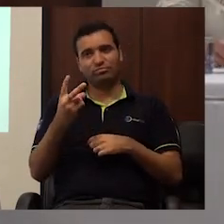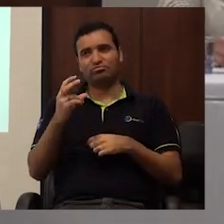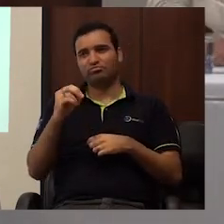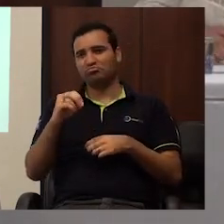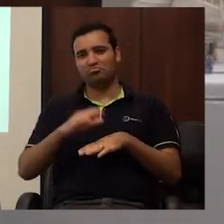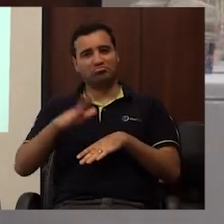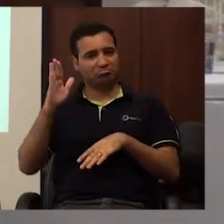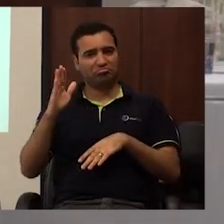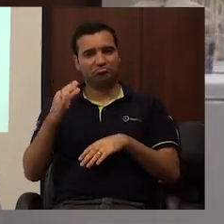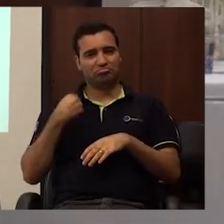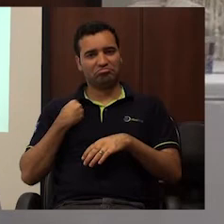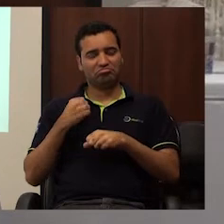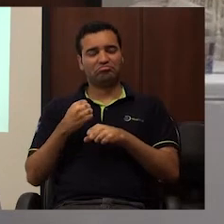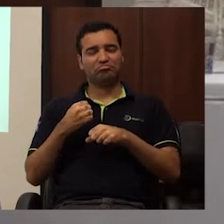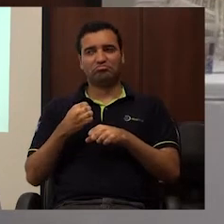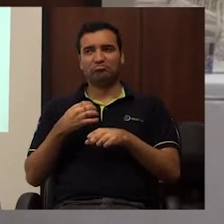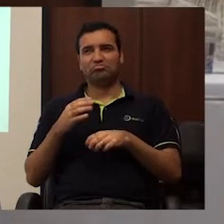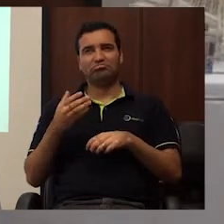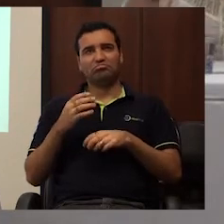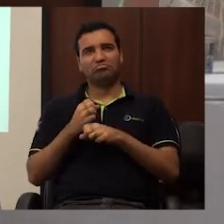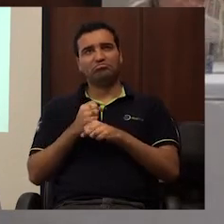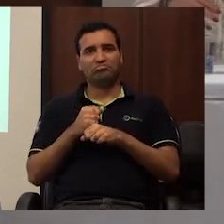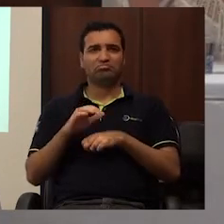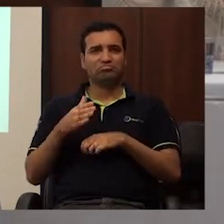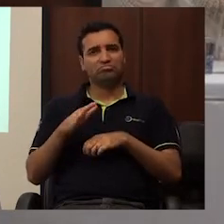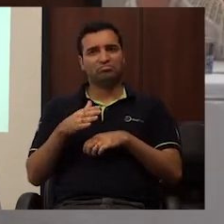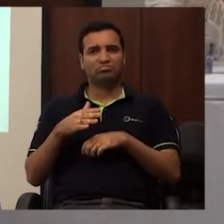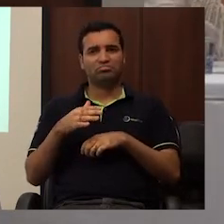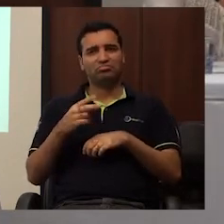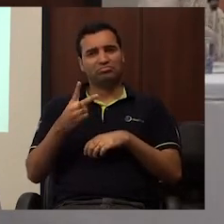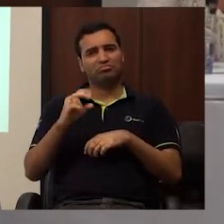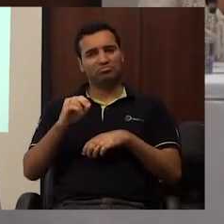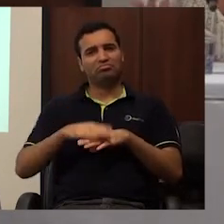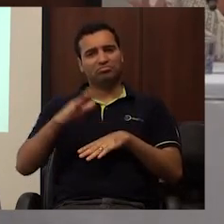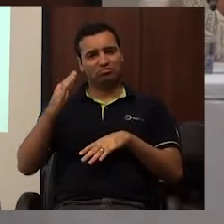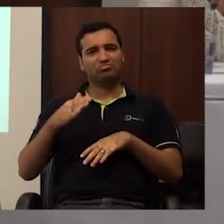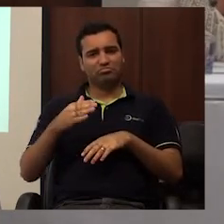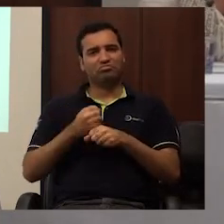anos, acho que, fazendo as contas, acho que mais de 20 e tantos anos,